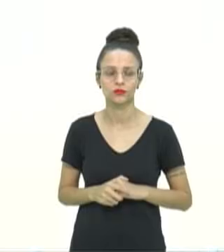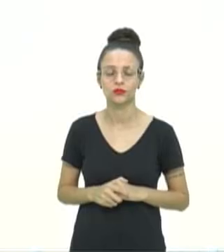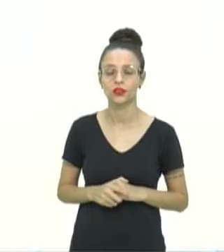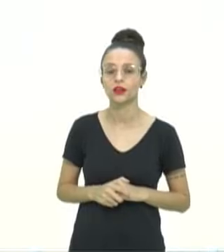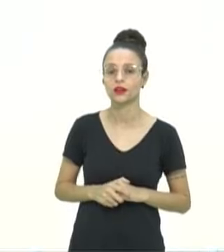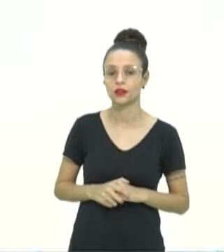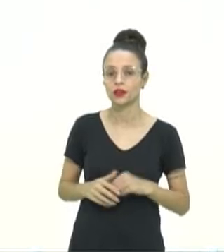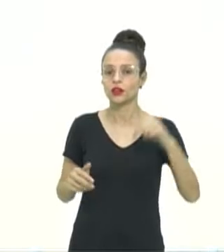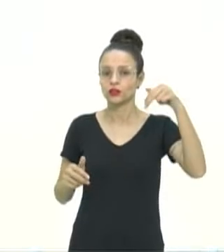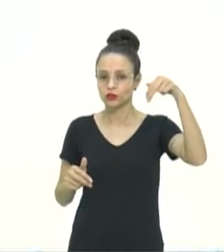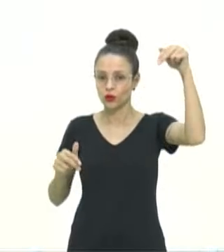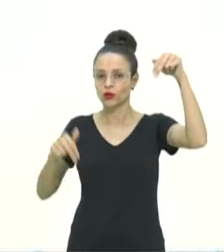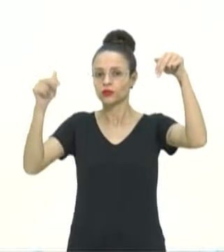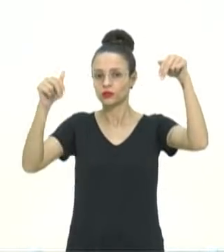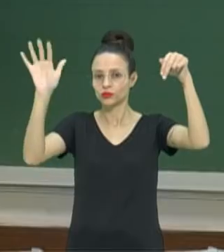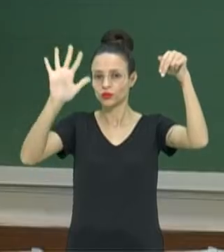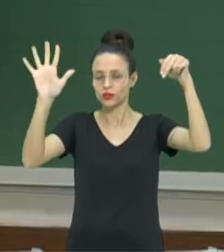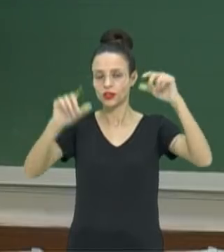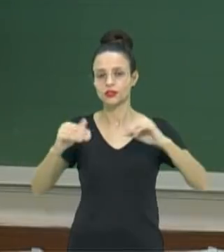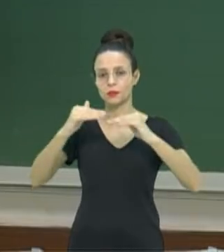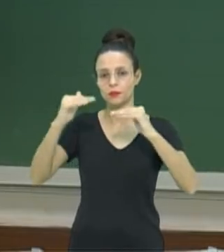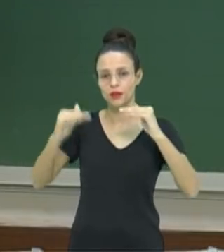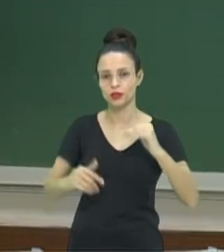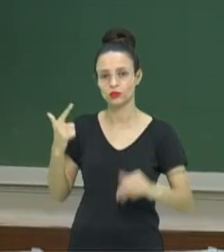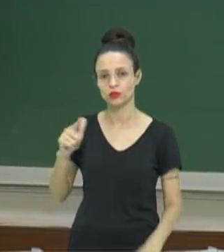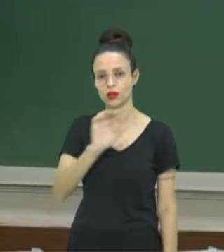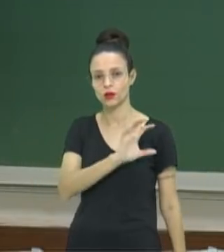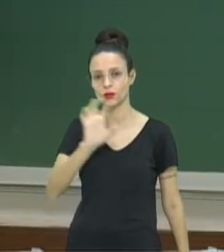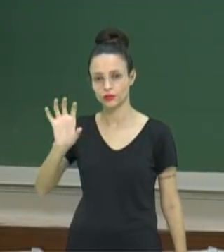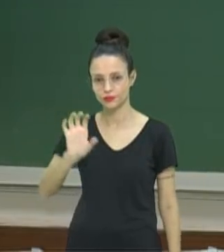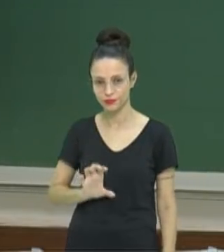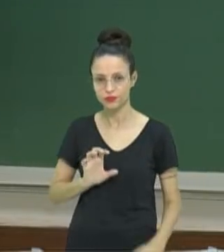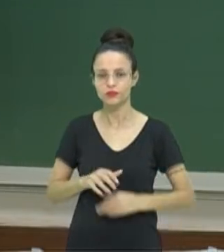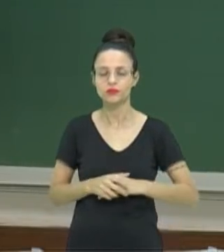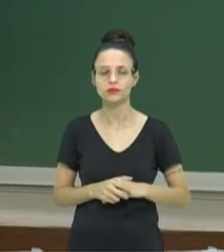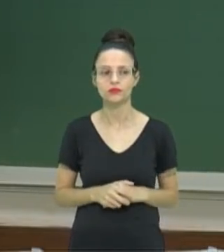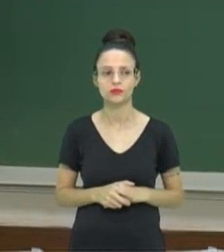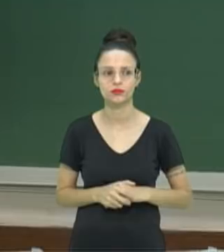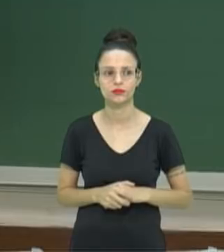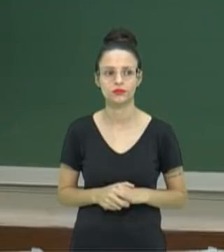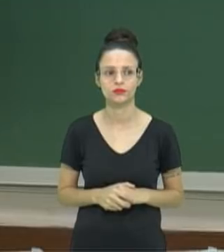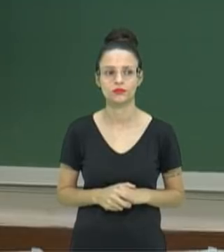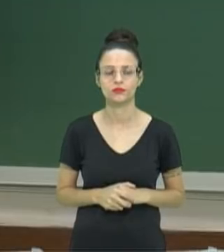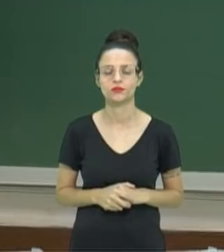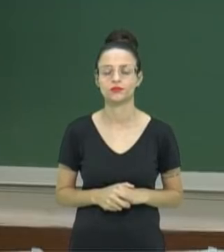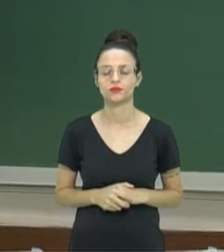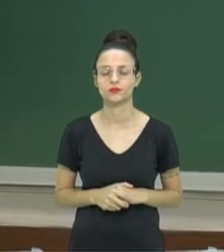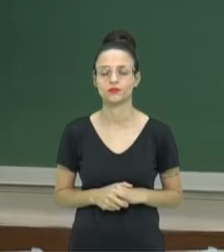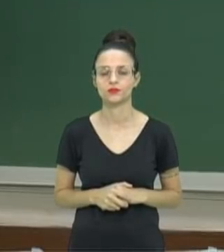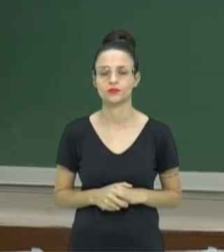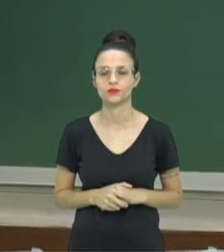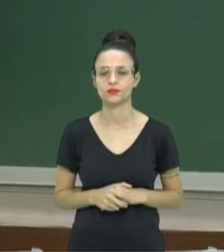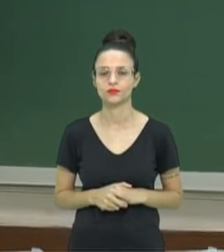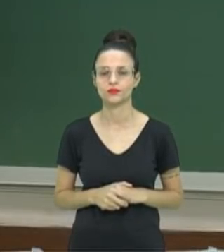Norte e Nordeste um pouco menor do que as outras regiões brasileiras, certo? Então, para a gente entender ali.